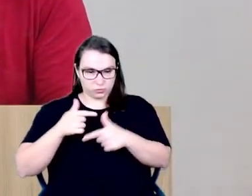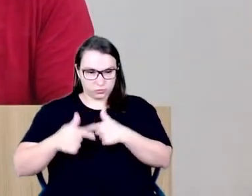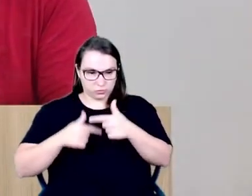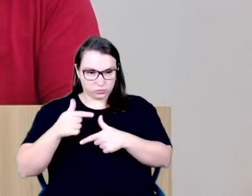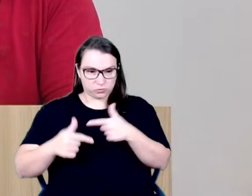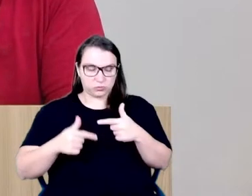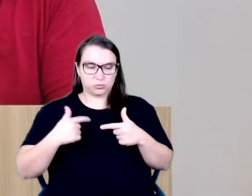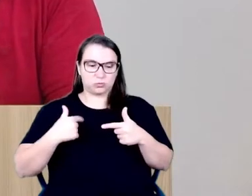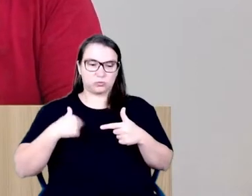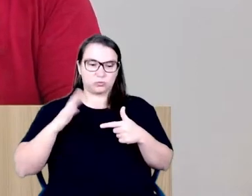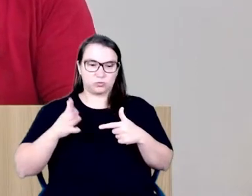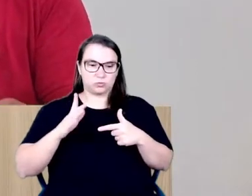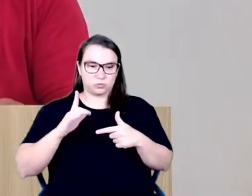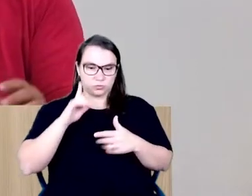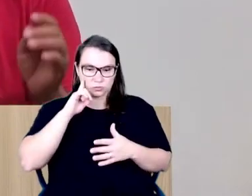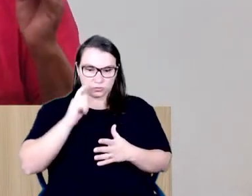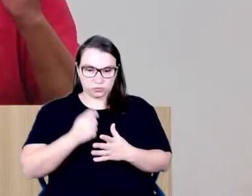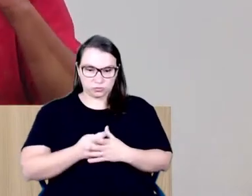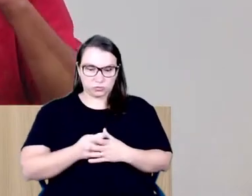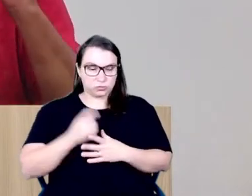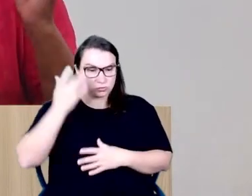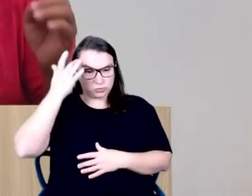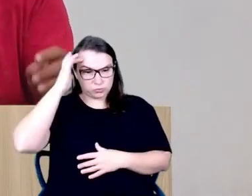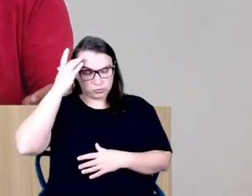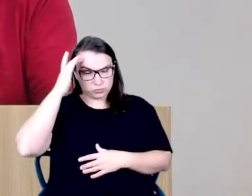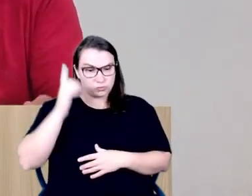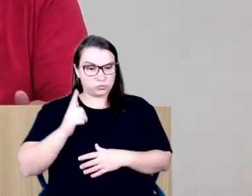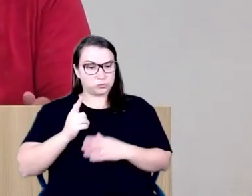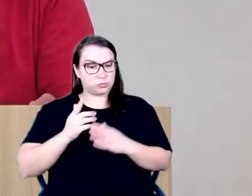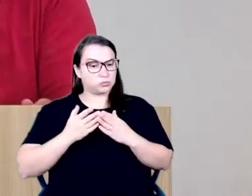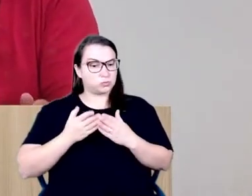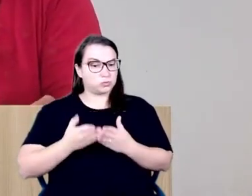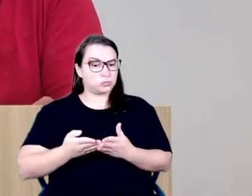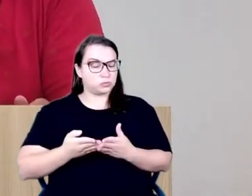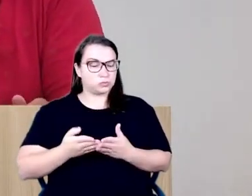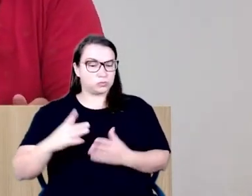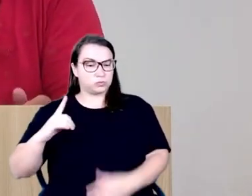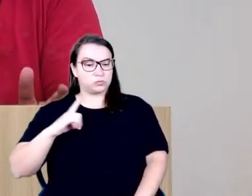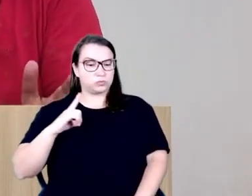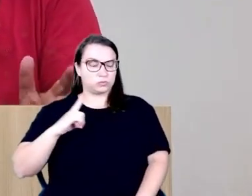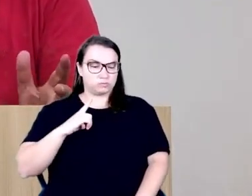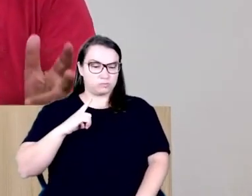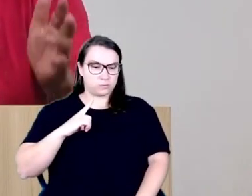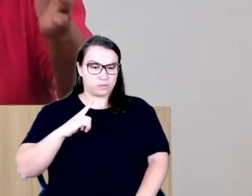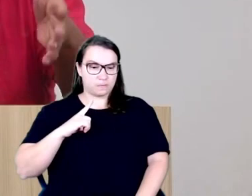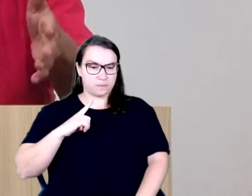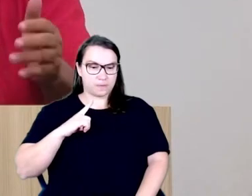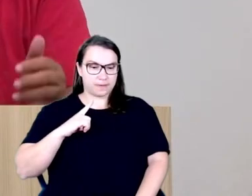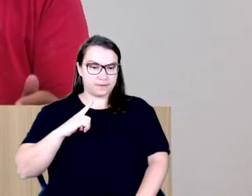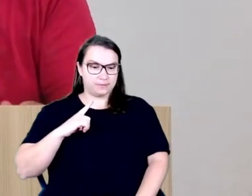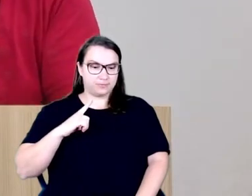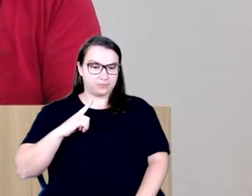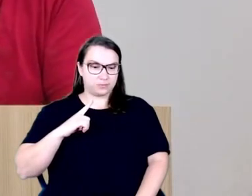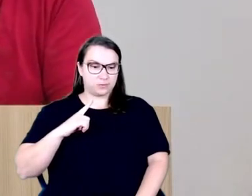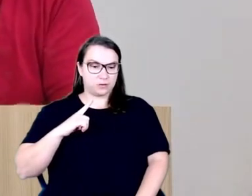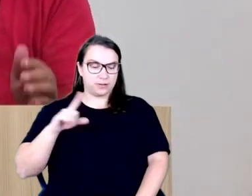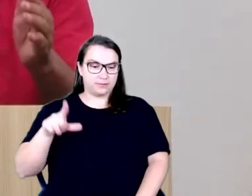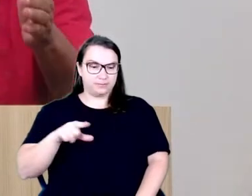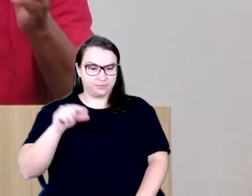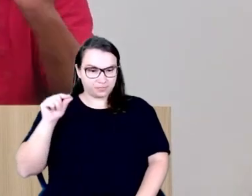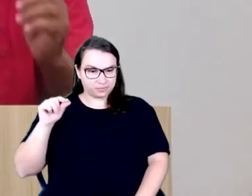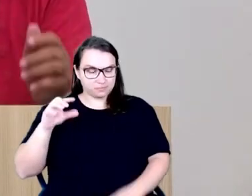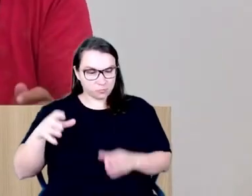definido eu acho que em Guaíra o único partido que tem a direção Eleita